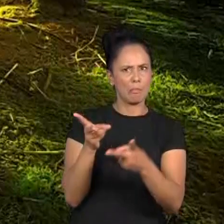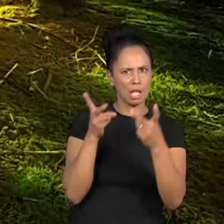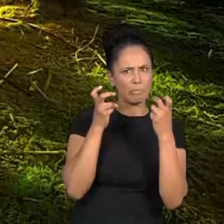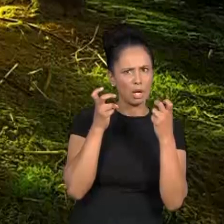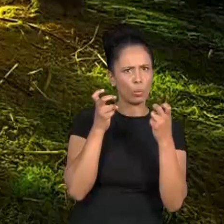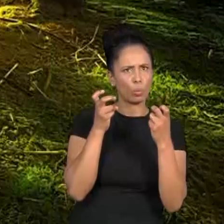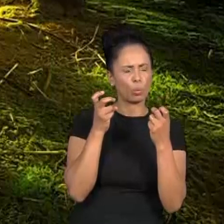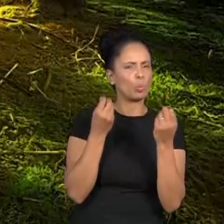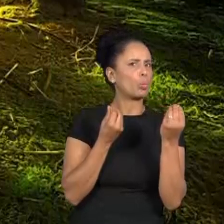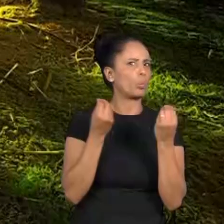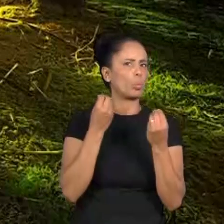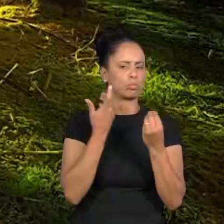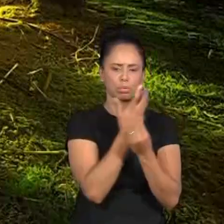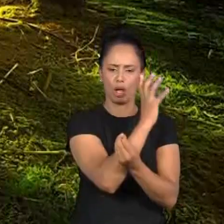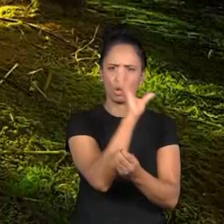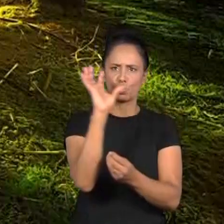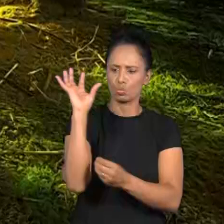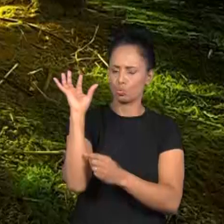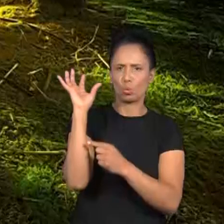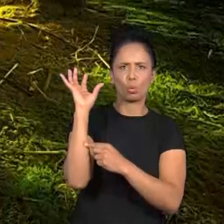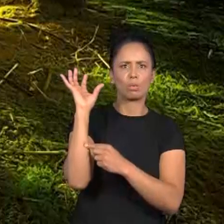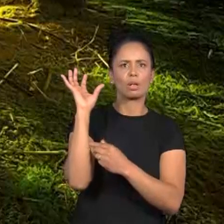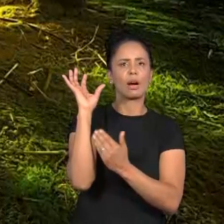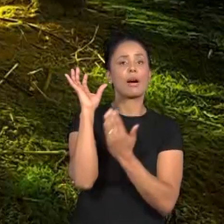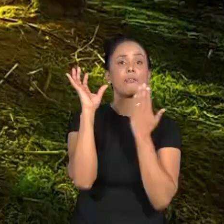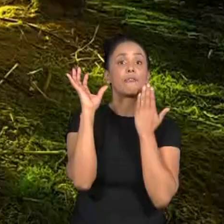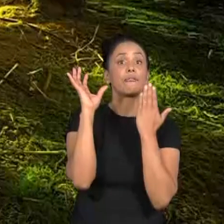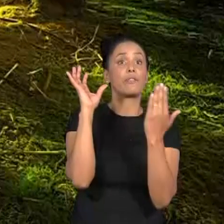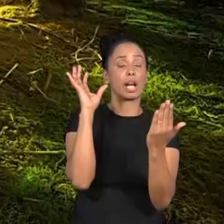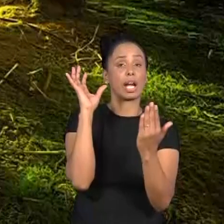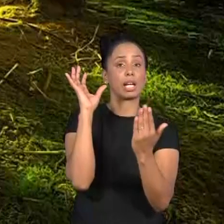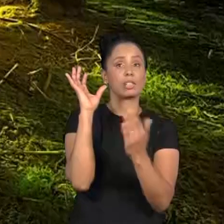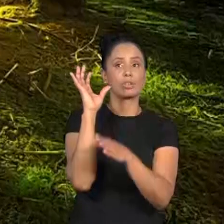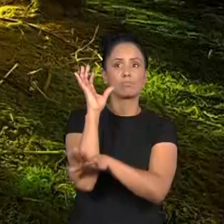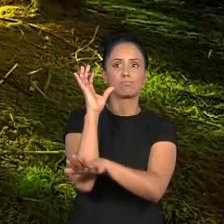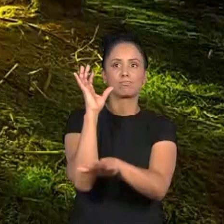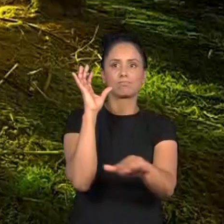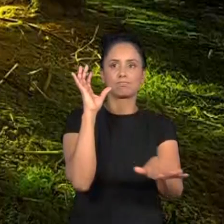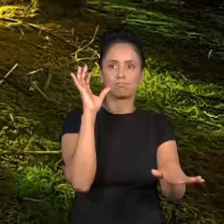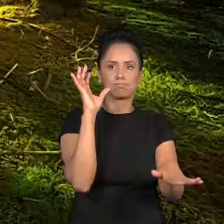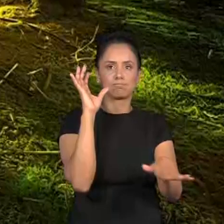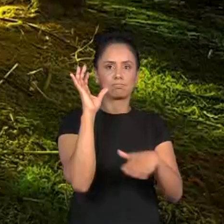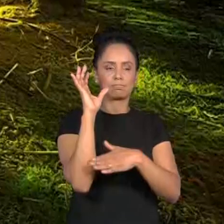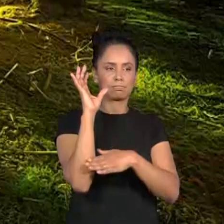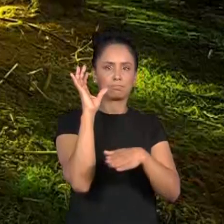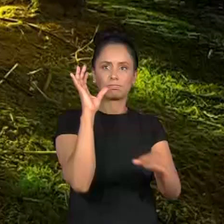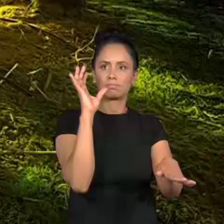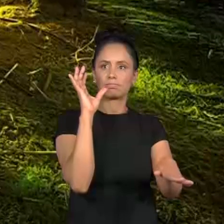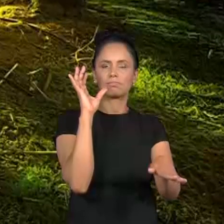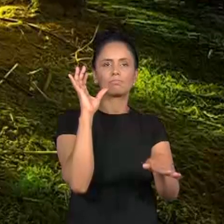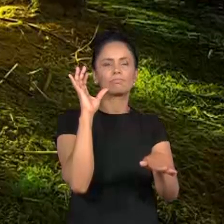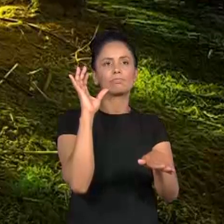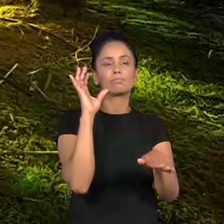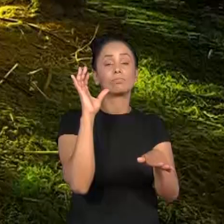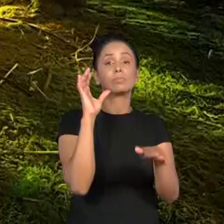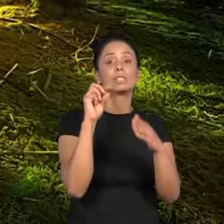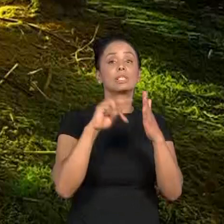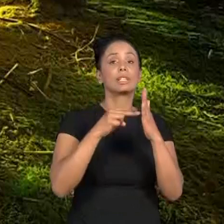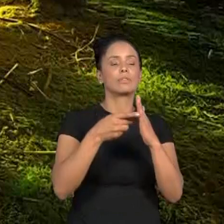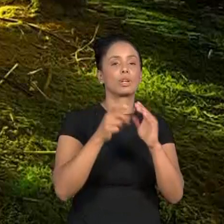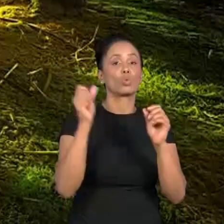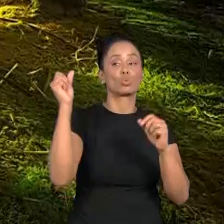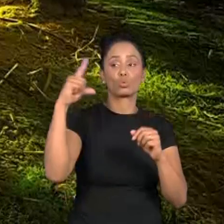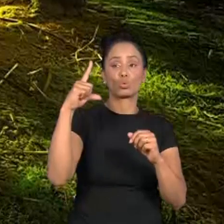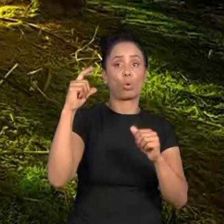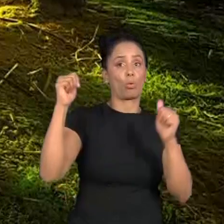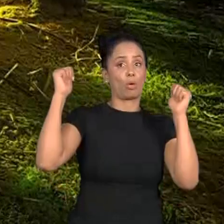elas estão sendo projetadas para frente. Nós já informamos aqui que o sol está atrás das